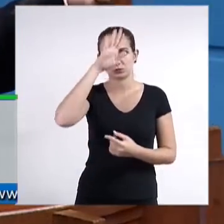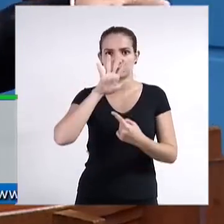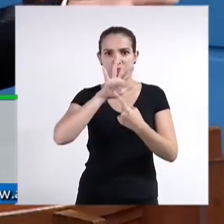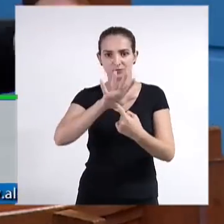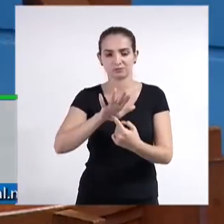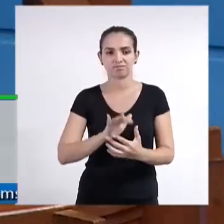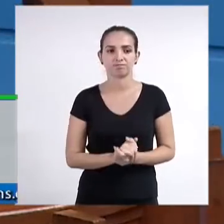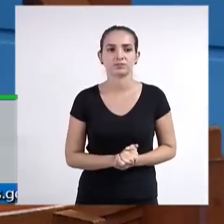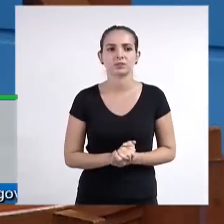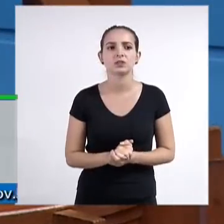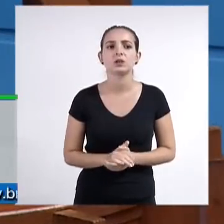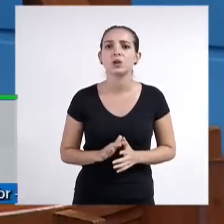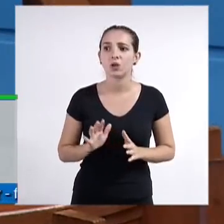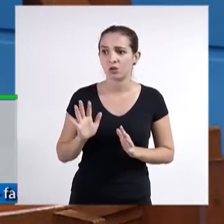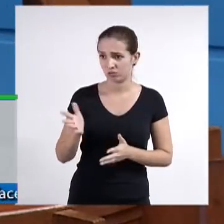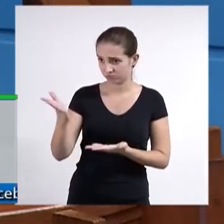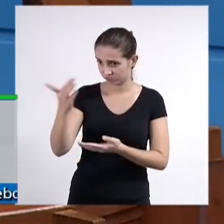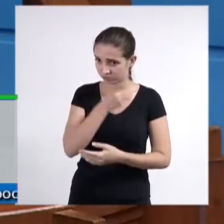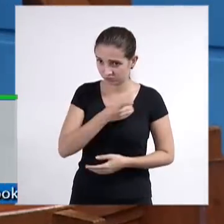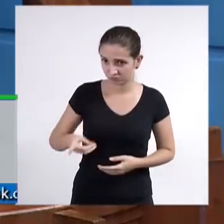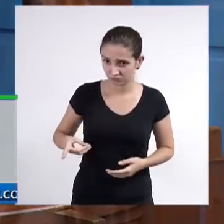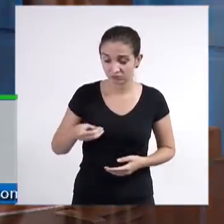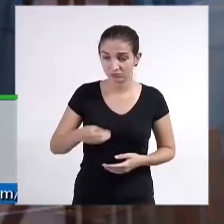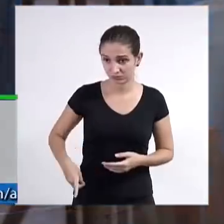As mulheres, deputado Pedro Kemp,